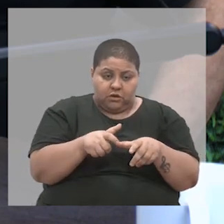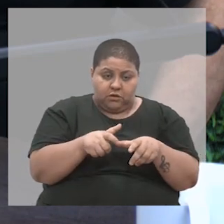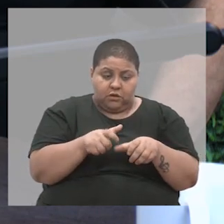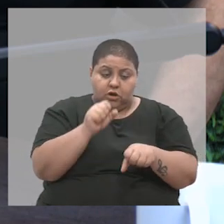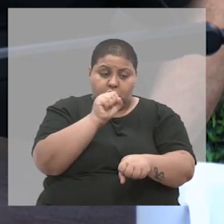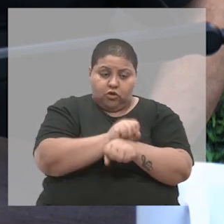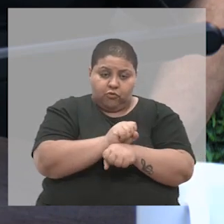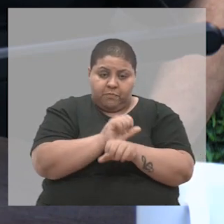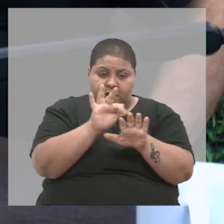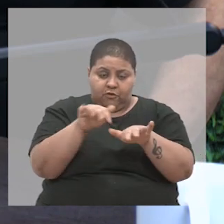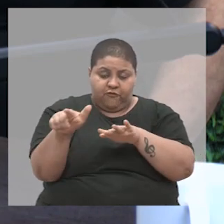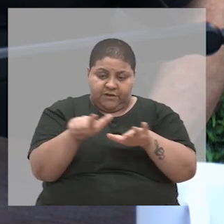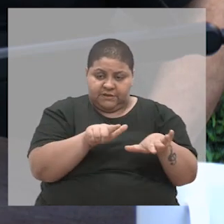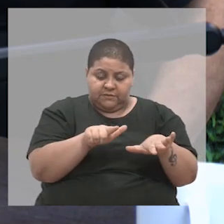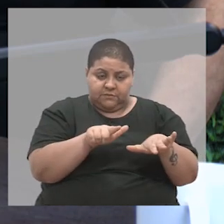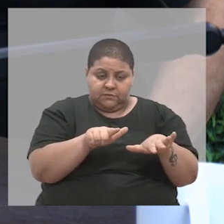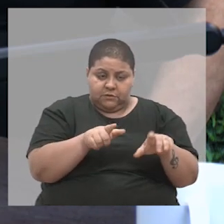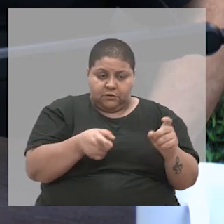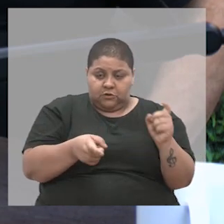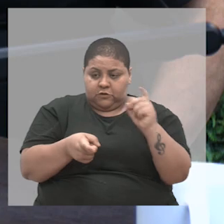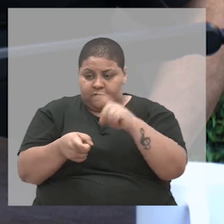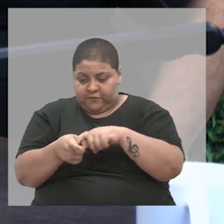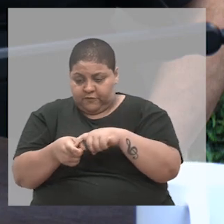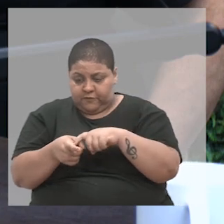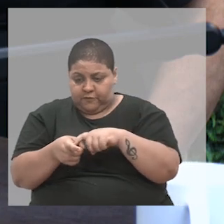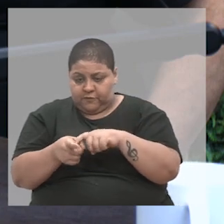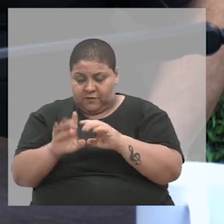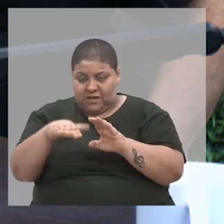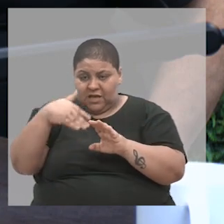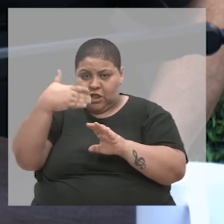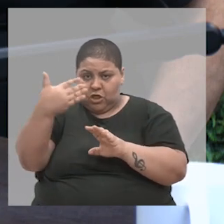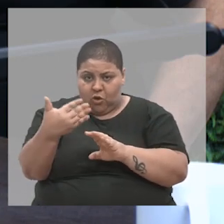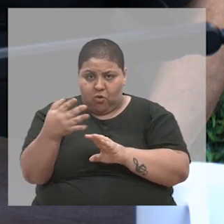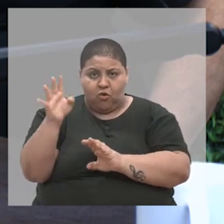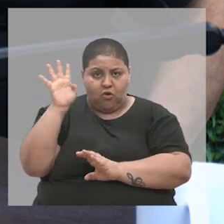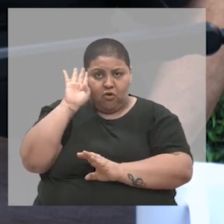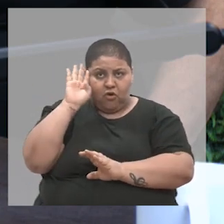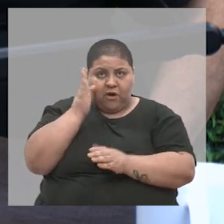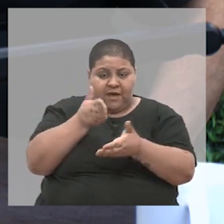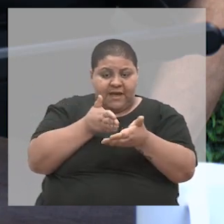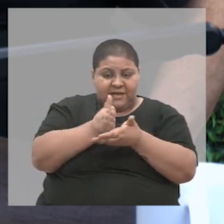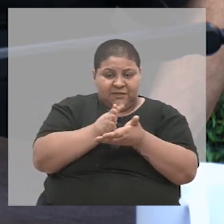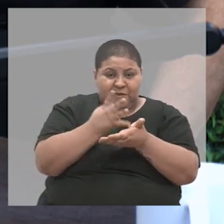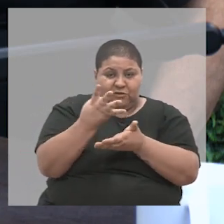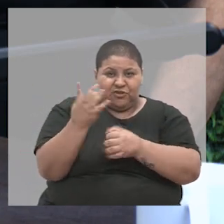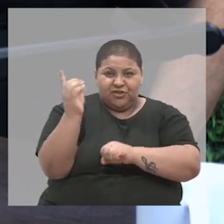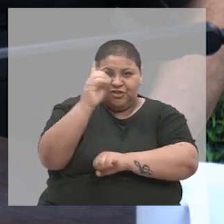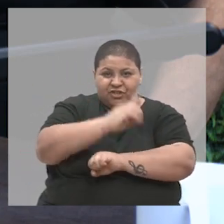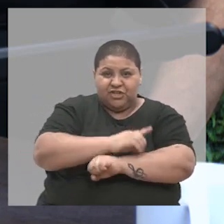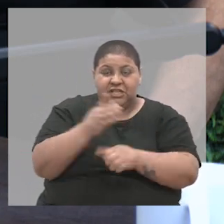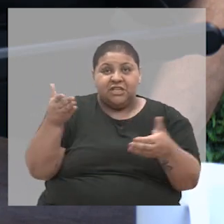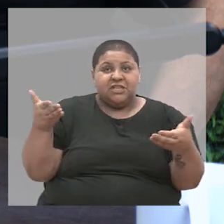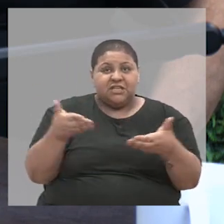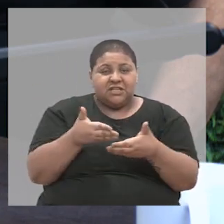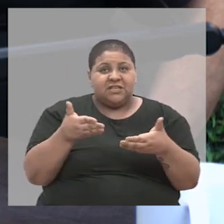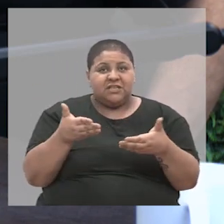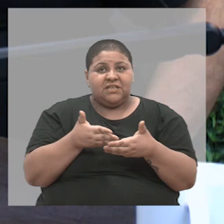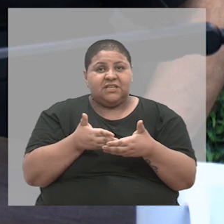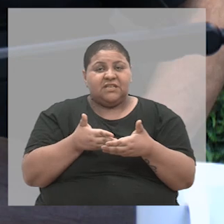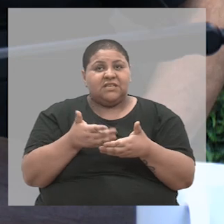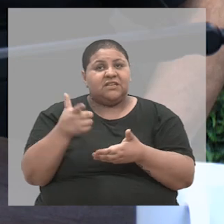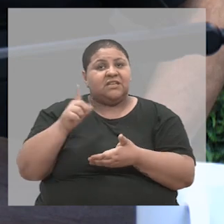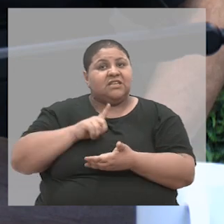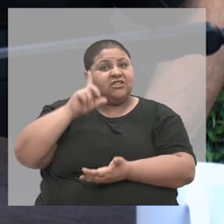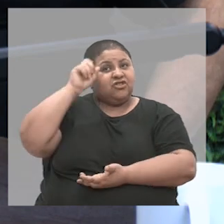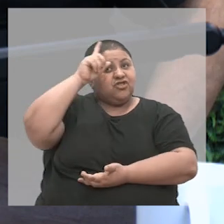de semana de treinar e volta a treinar só na outra quarta-feira, esse meio tempo de 4 dias já é algo que às vezes já vai te